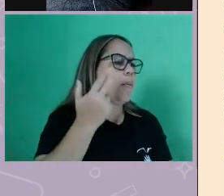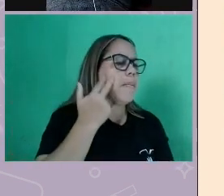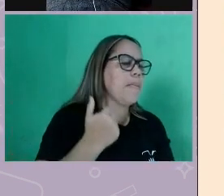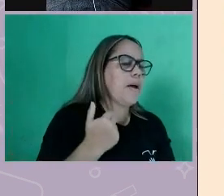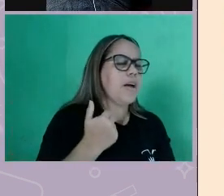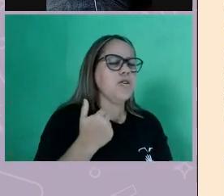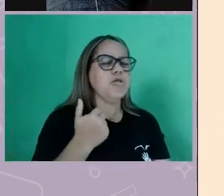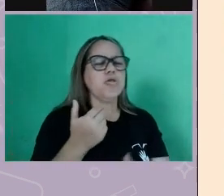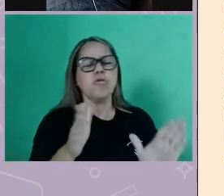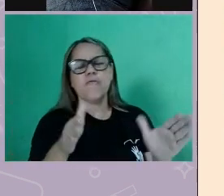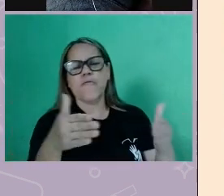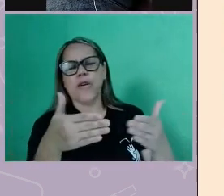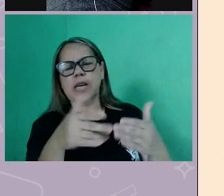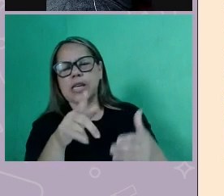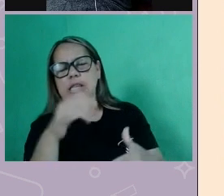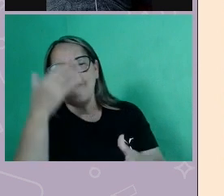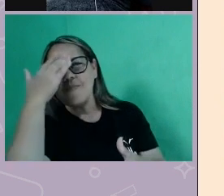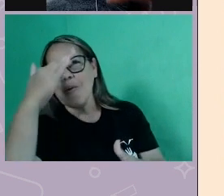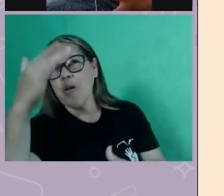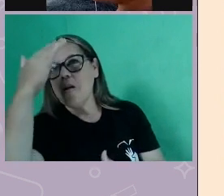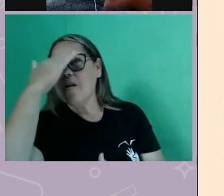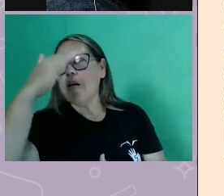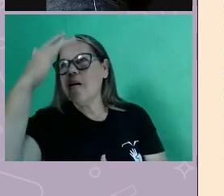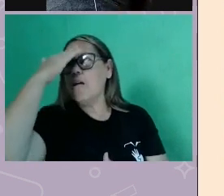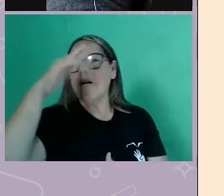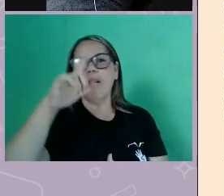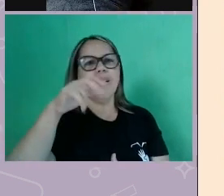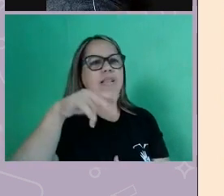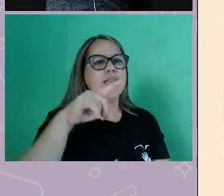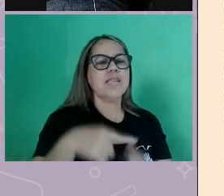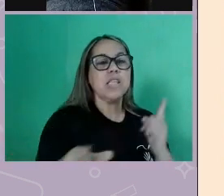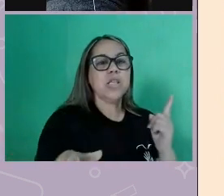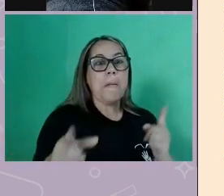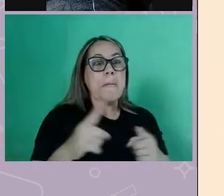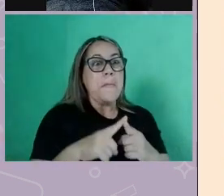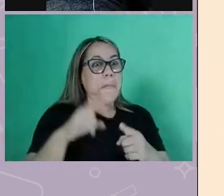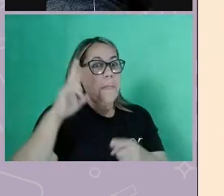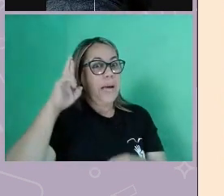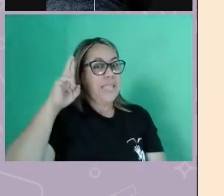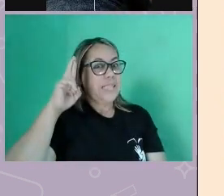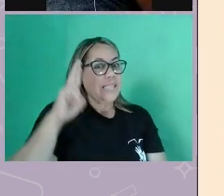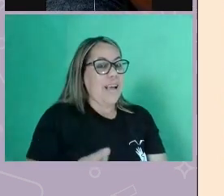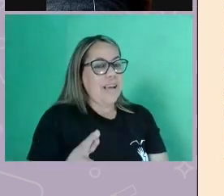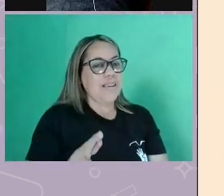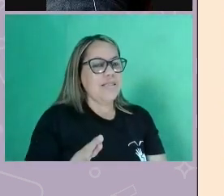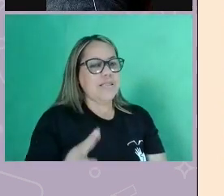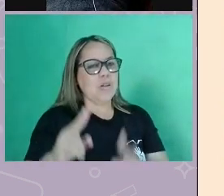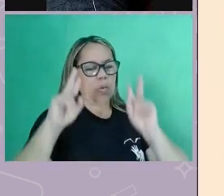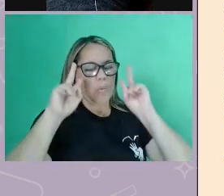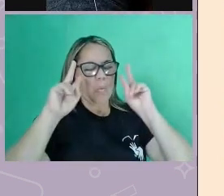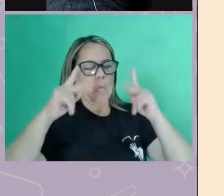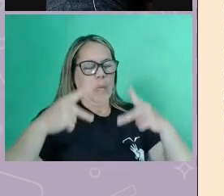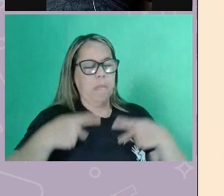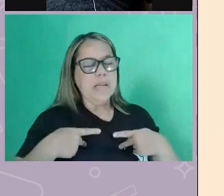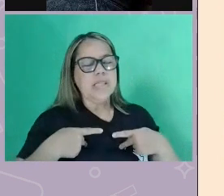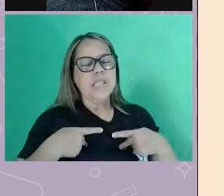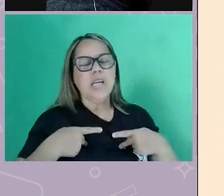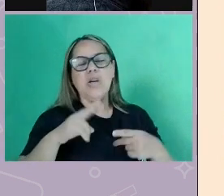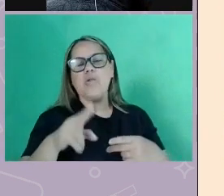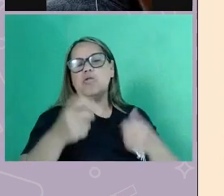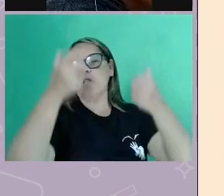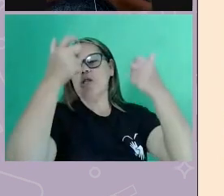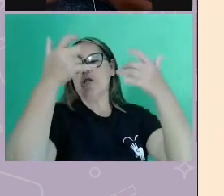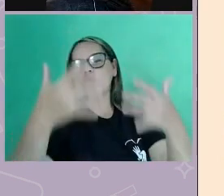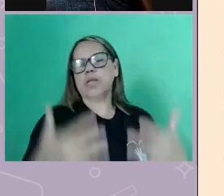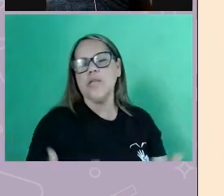imaginações mas em razão na razão humana usando as explicações naturais da